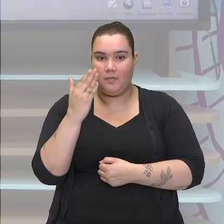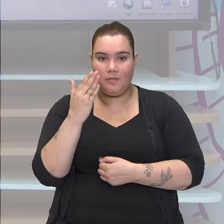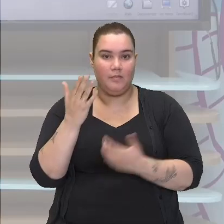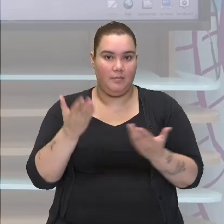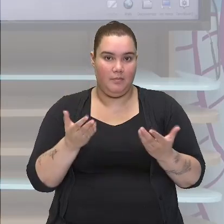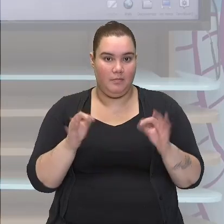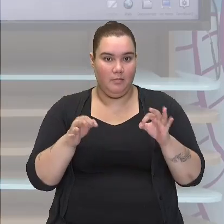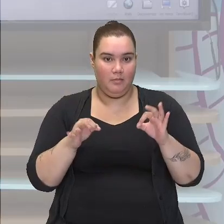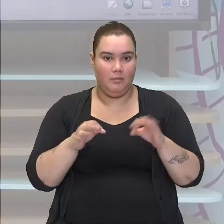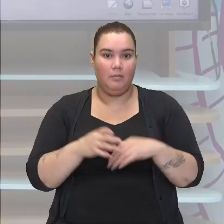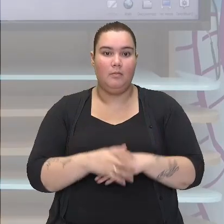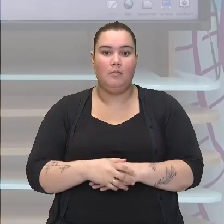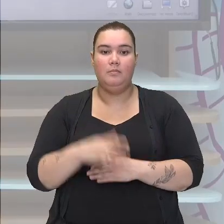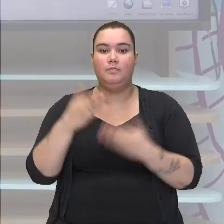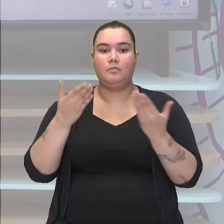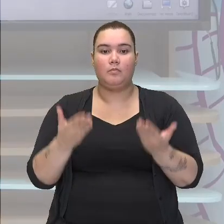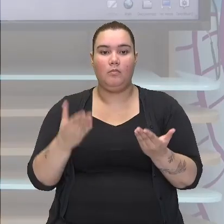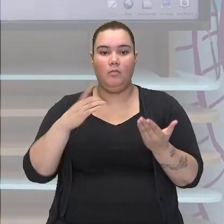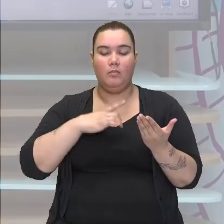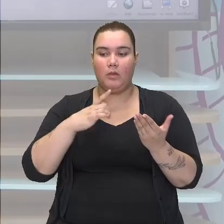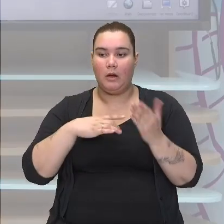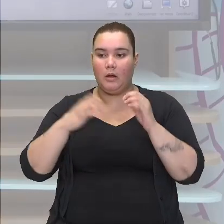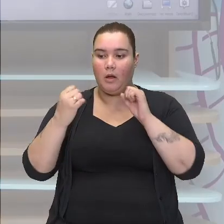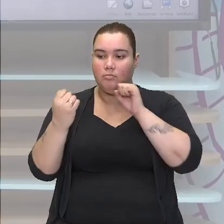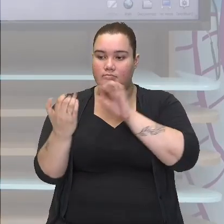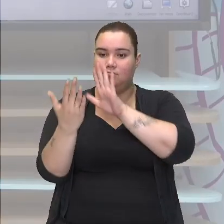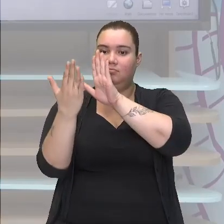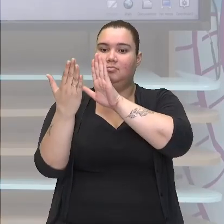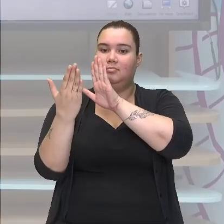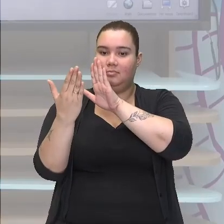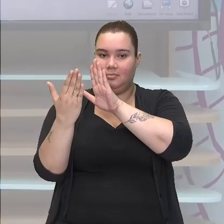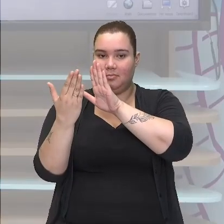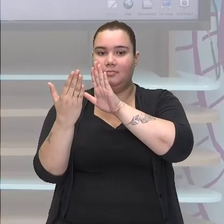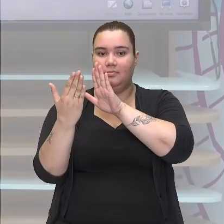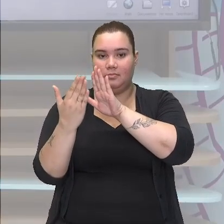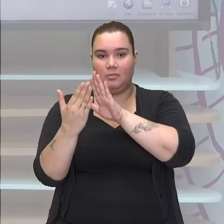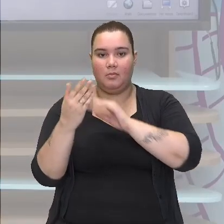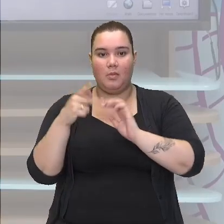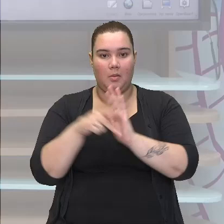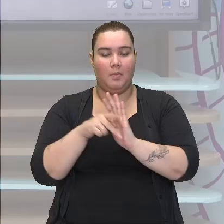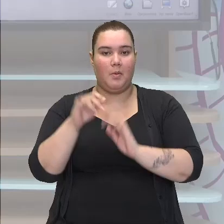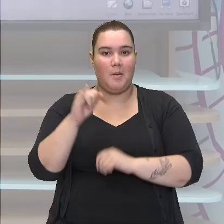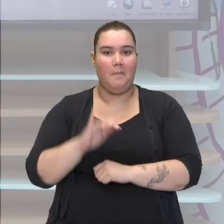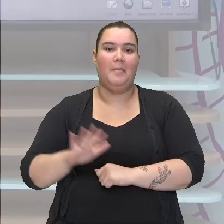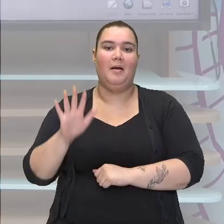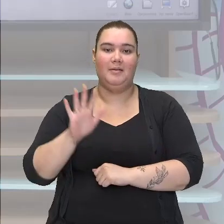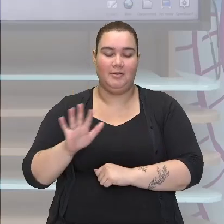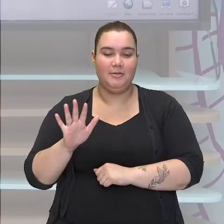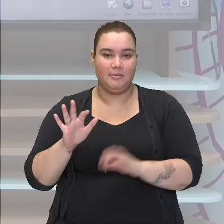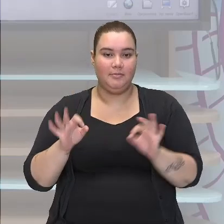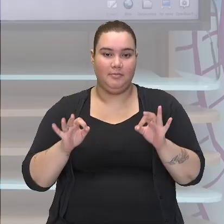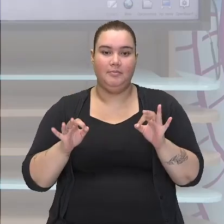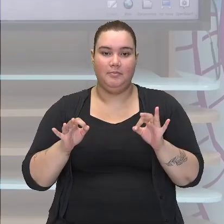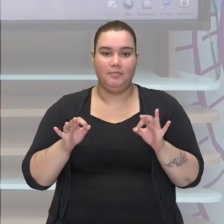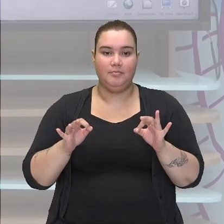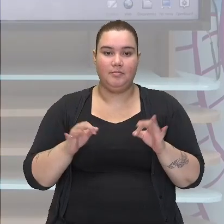seja, você está espelhando, a tua imagem